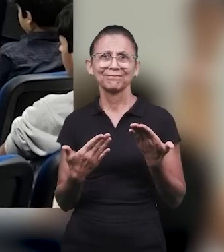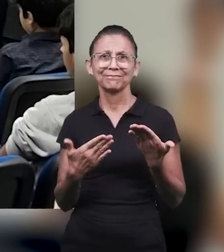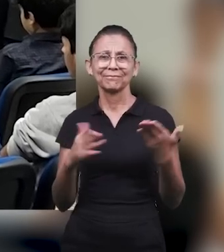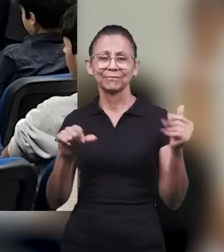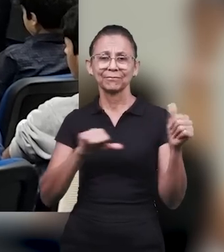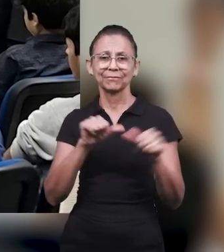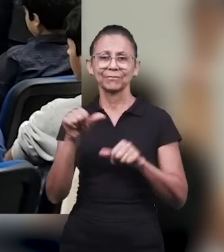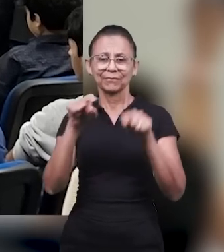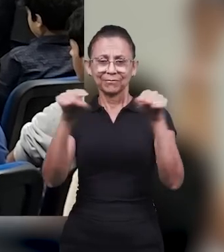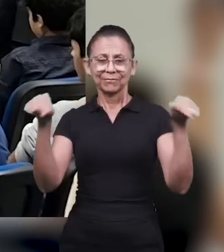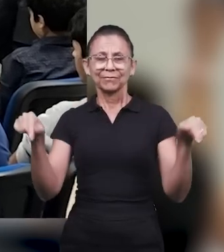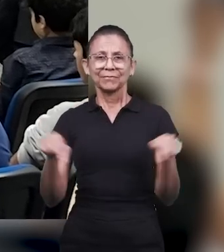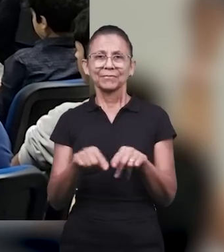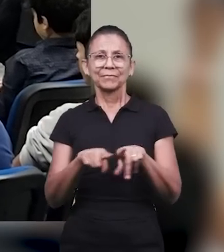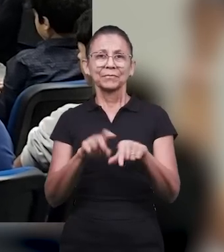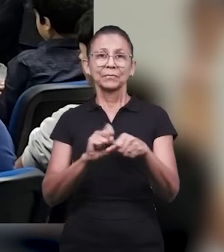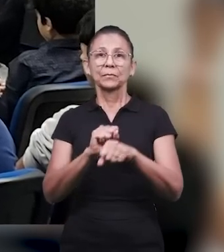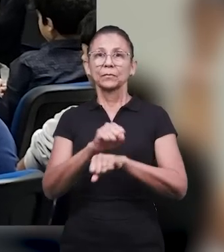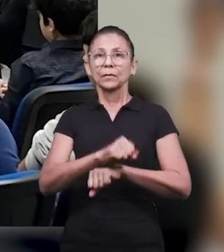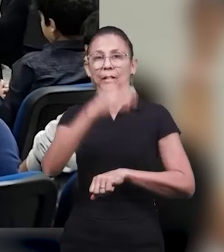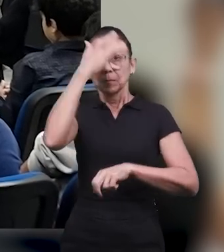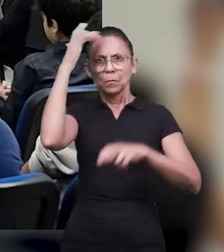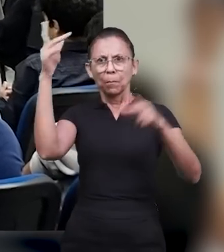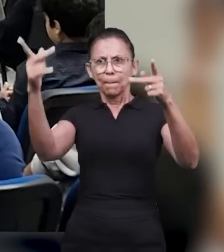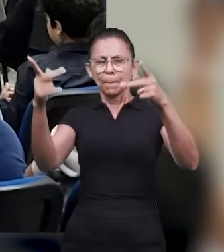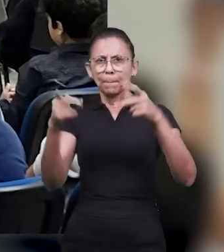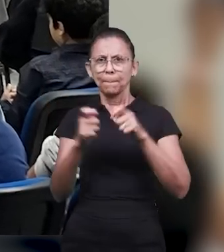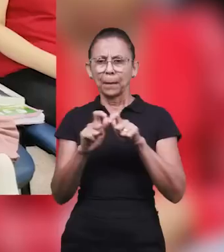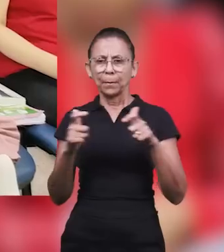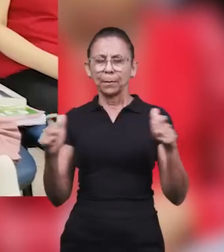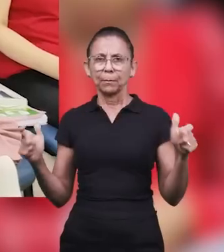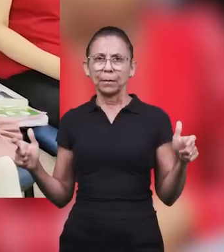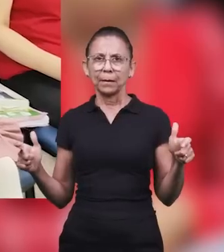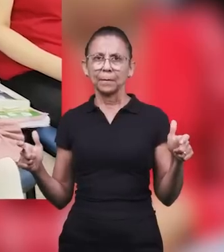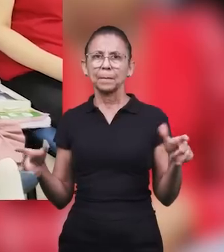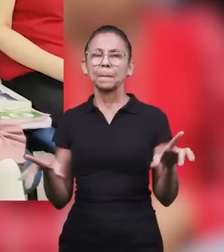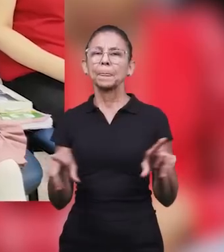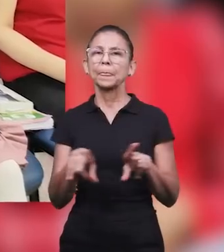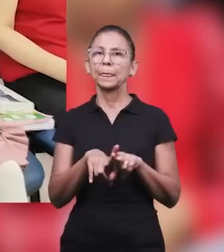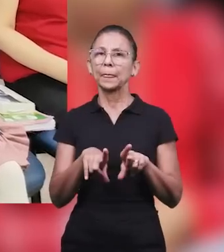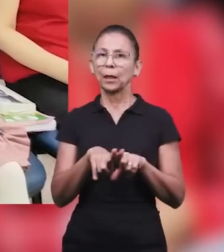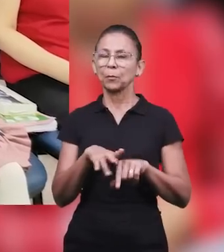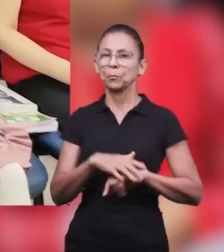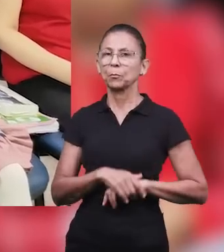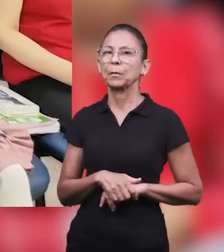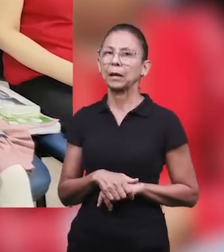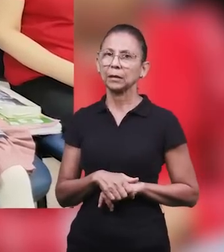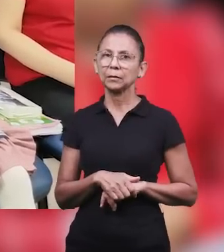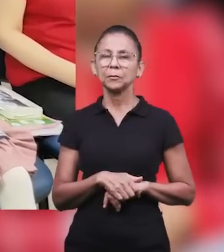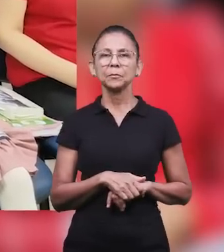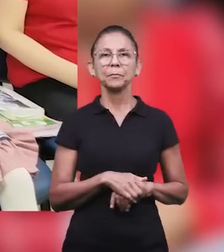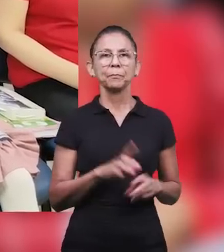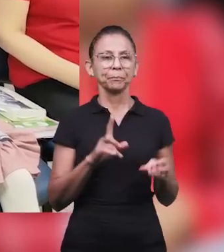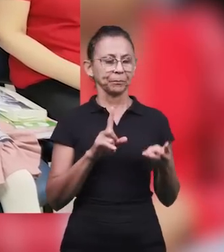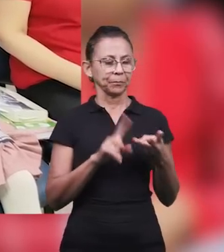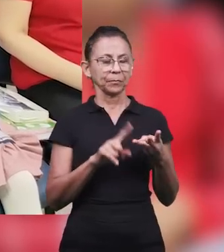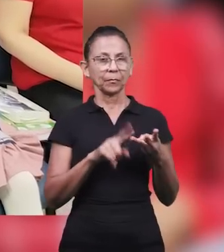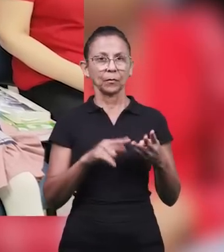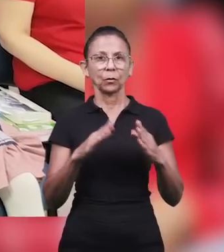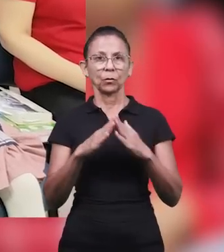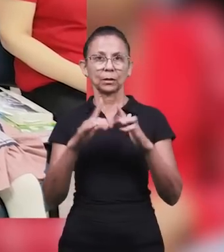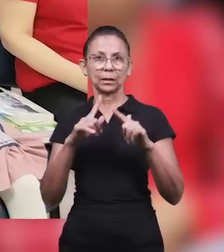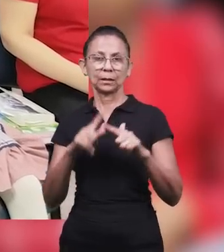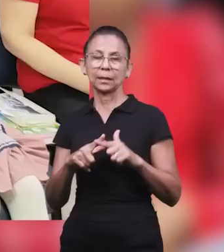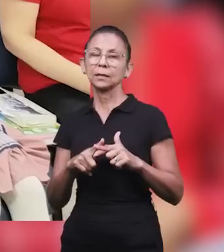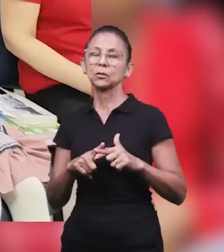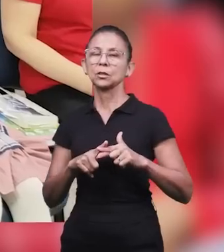contou com a presença de muitos visitantes. Glória a Deus! Na igreja de Queluz, sobre o ministério do pastor Gerson Belucci, onde o